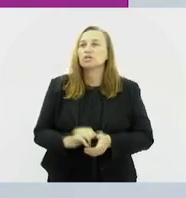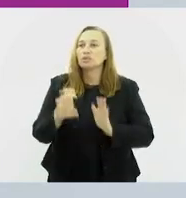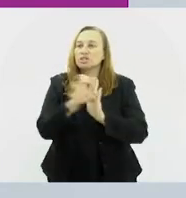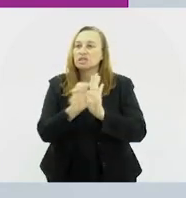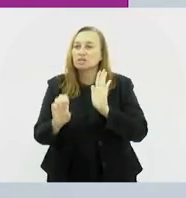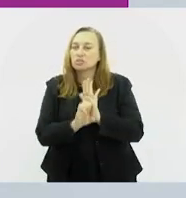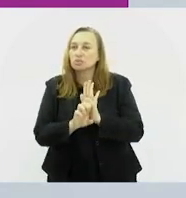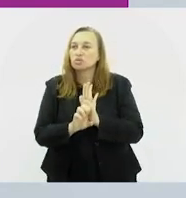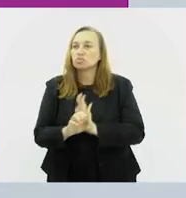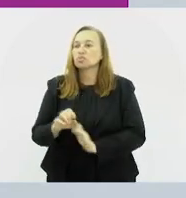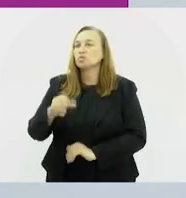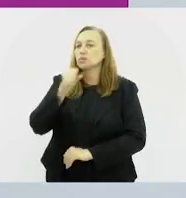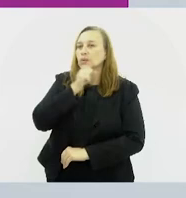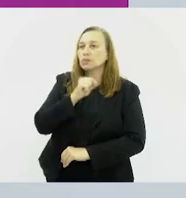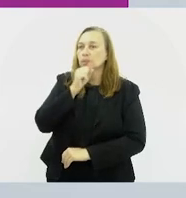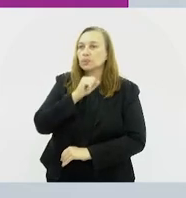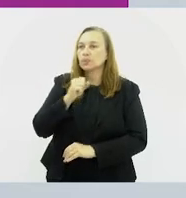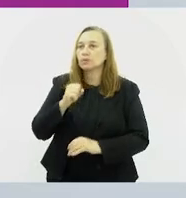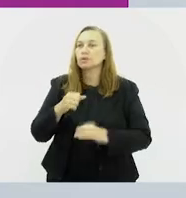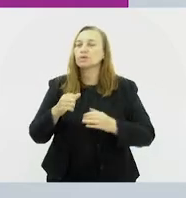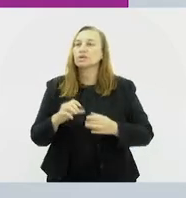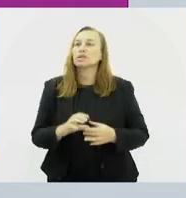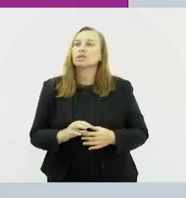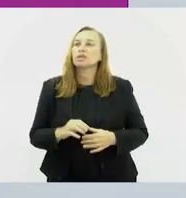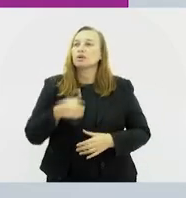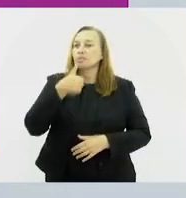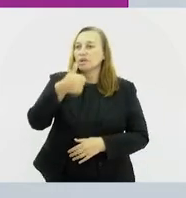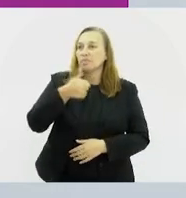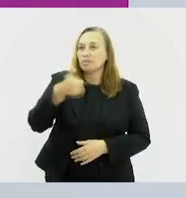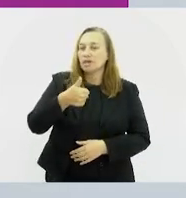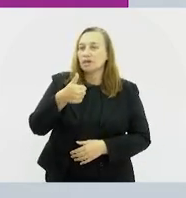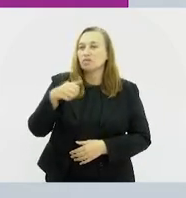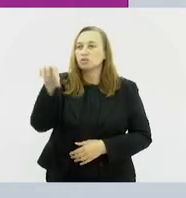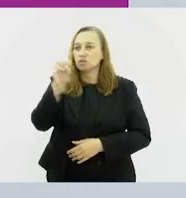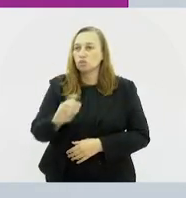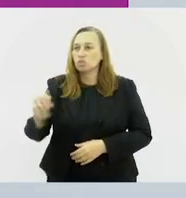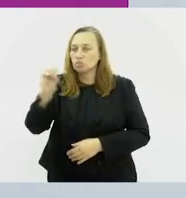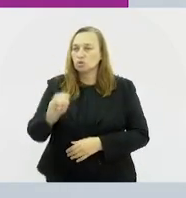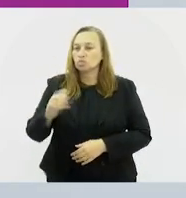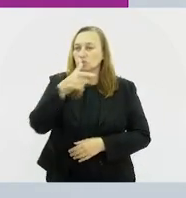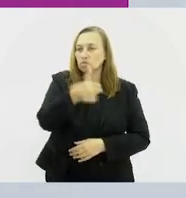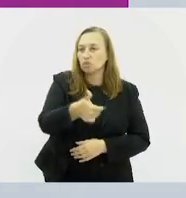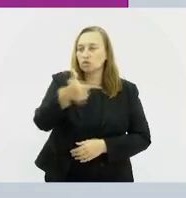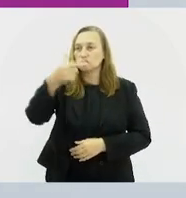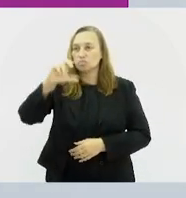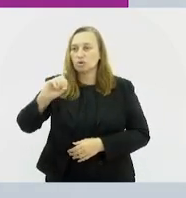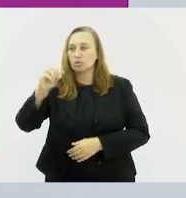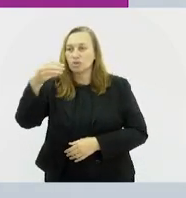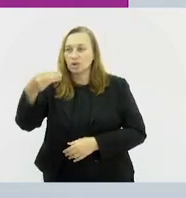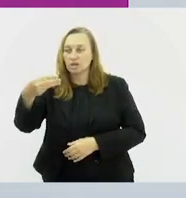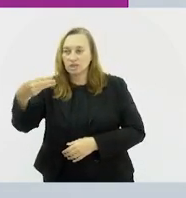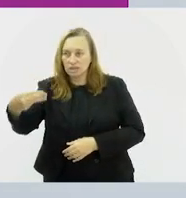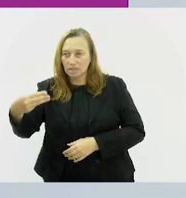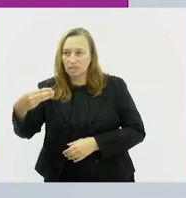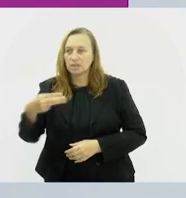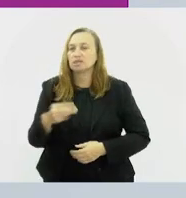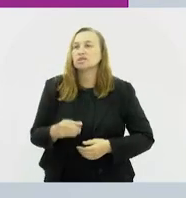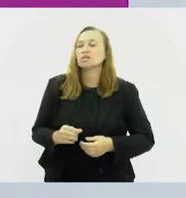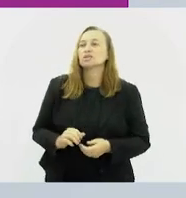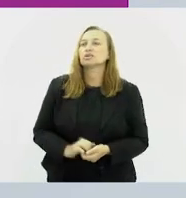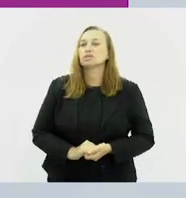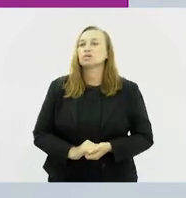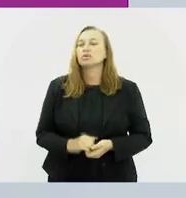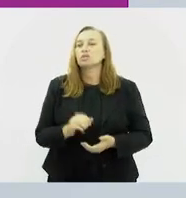Idoso, sancionado em 1º de outubro de 2003. Foram instrumentos